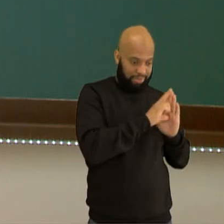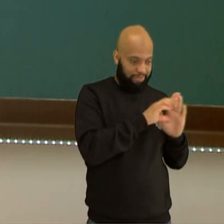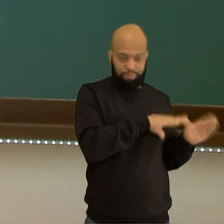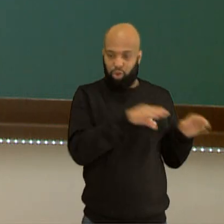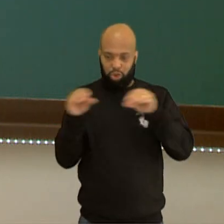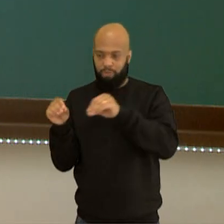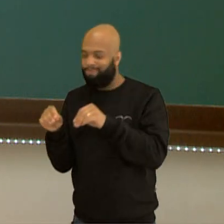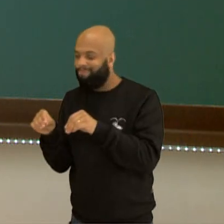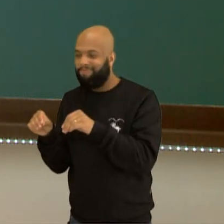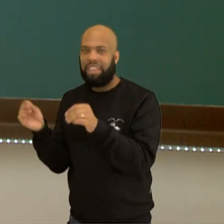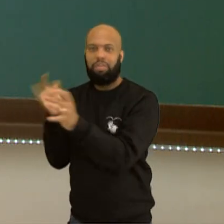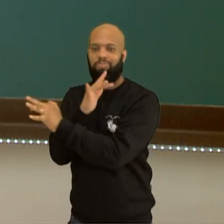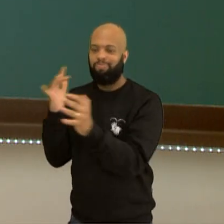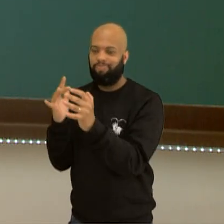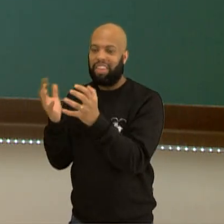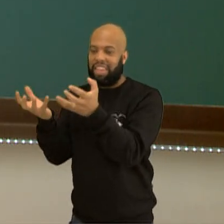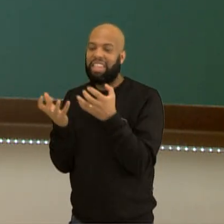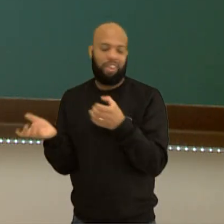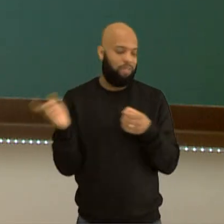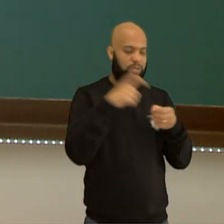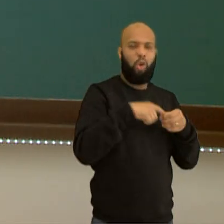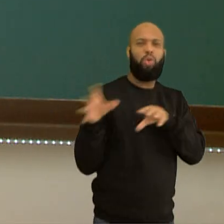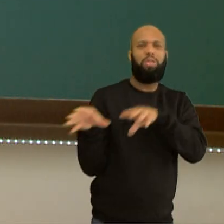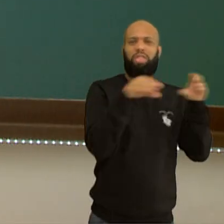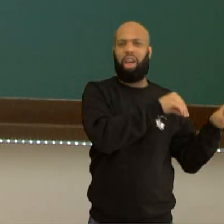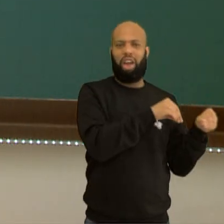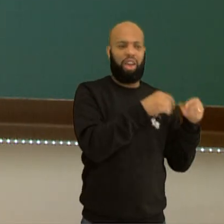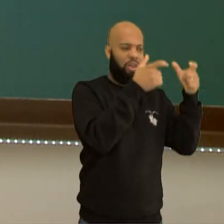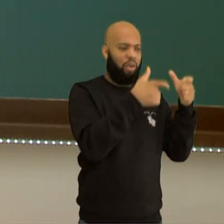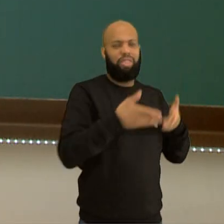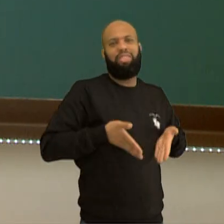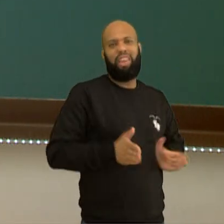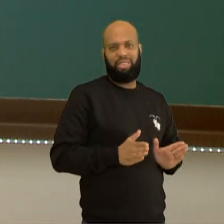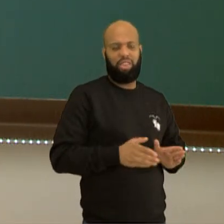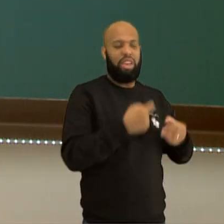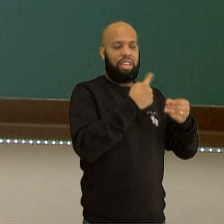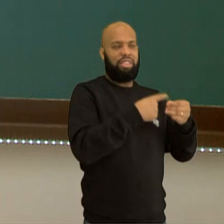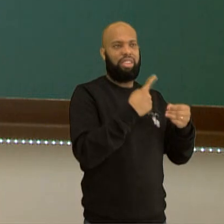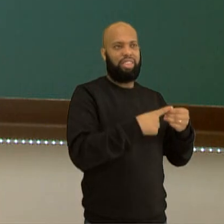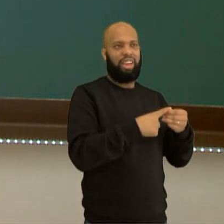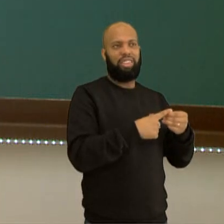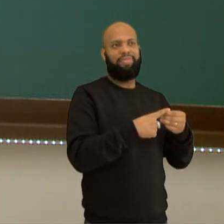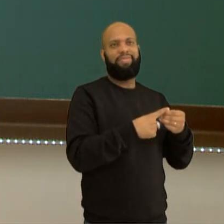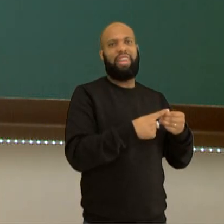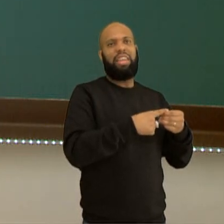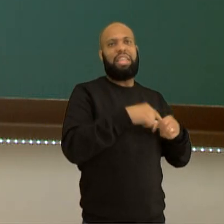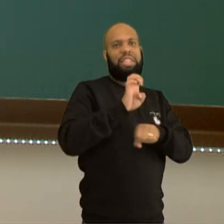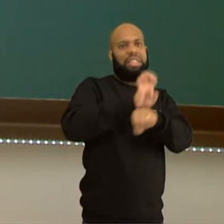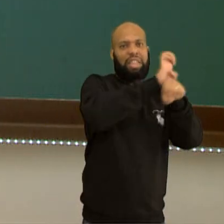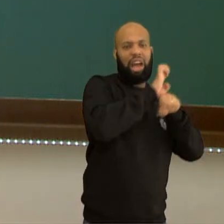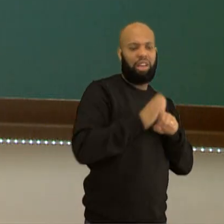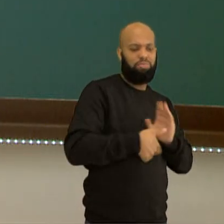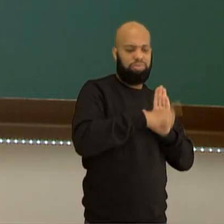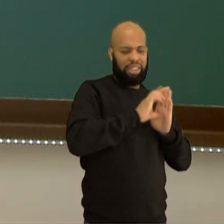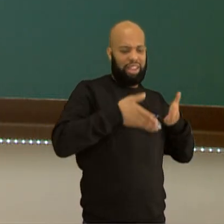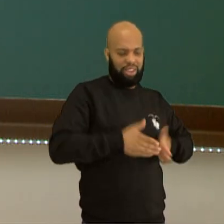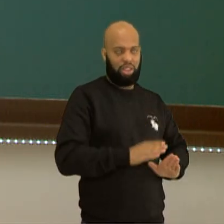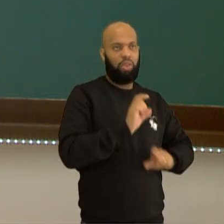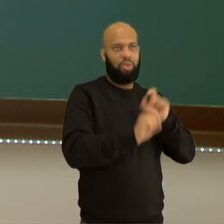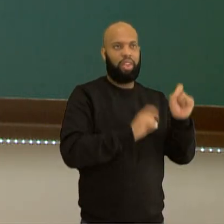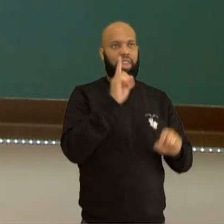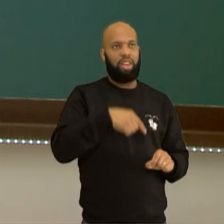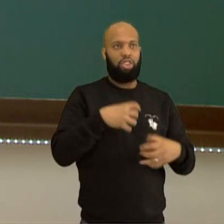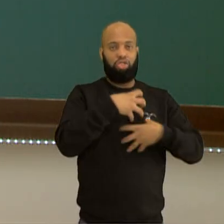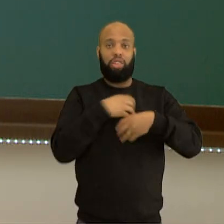nos grandes centros querem voltar para os seus locais de origem, para suas cidades, para suas regiões de origem. Isso a gente chama